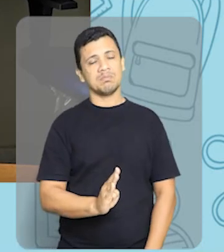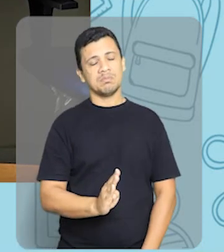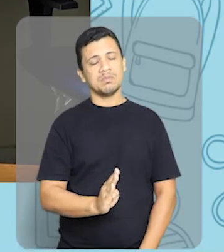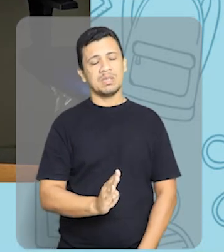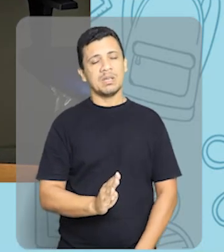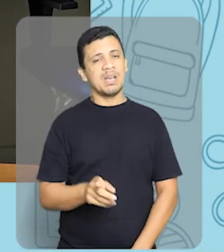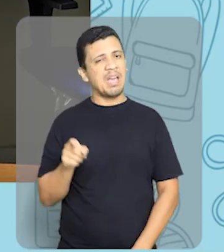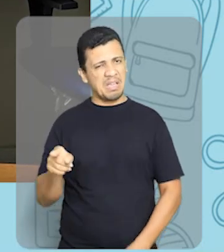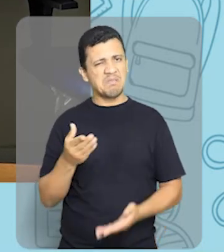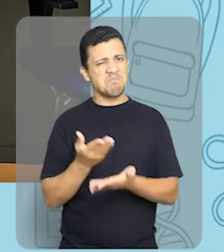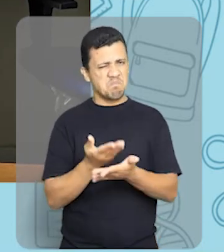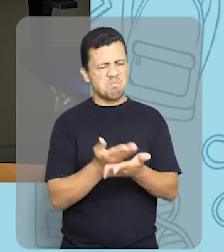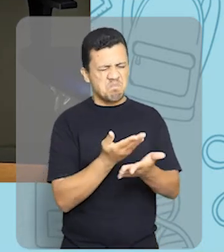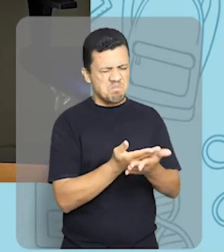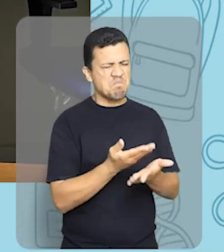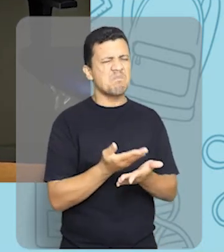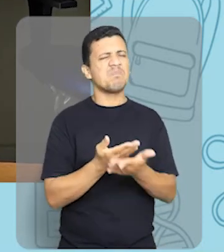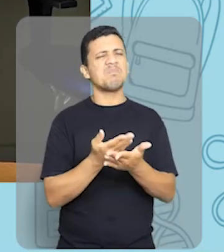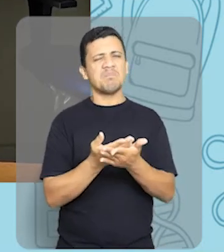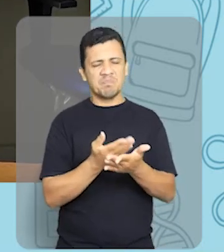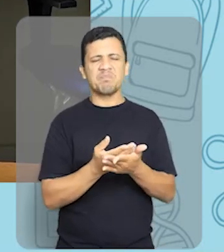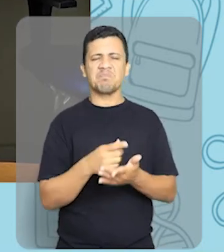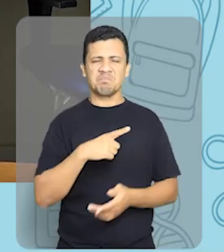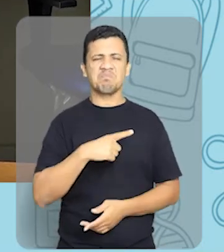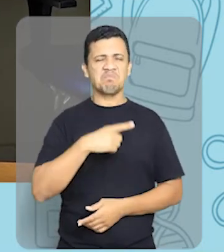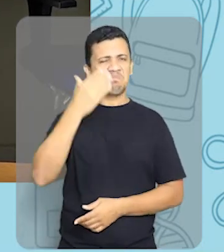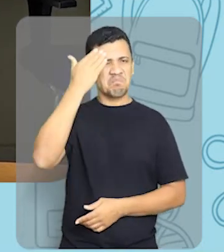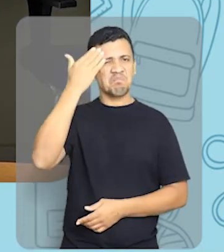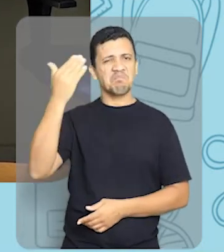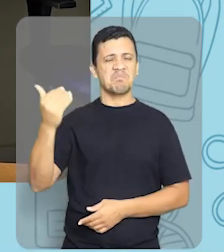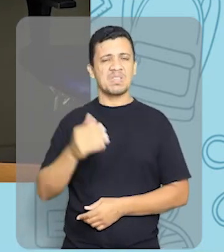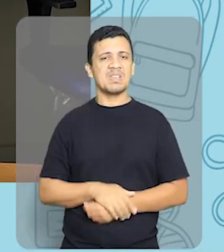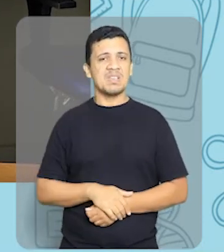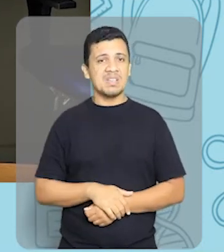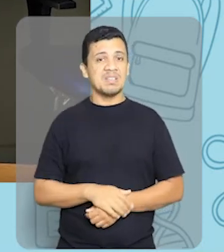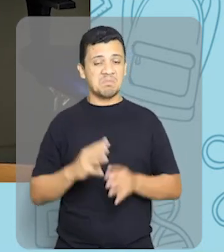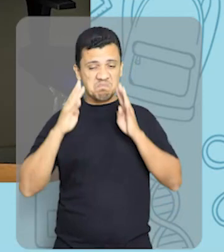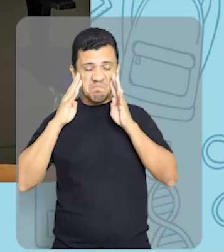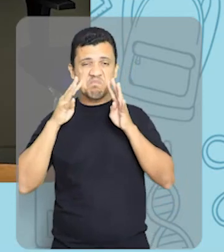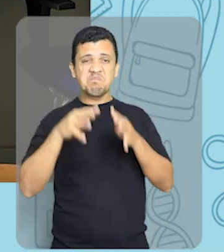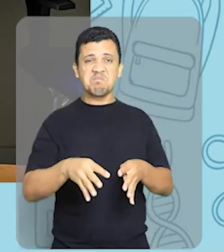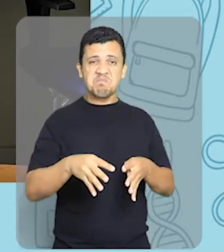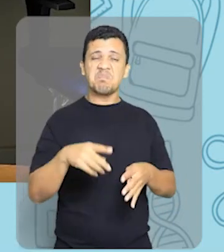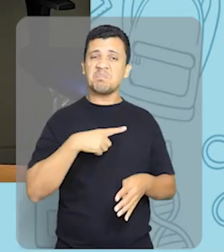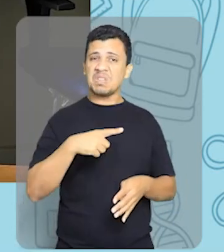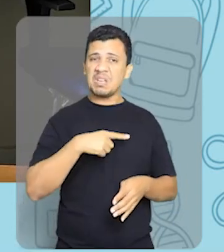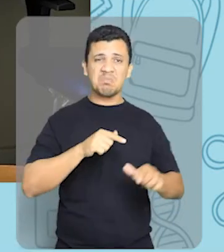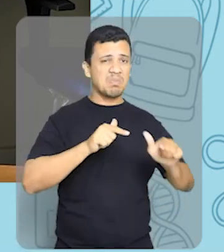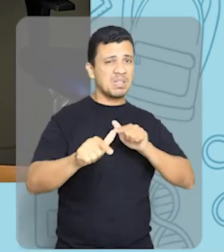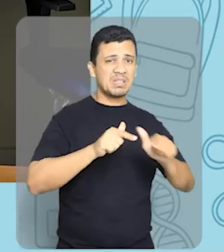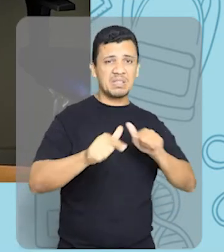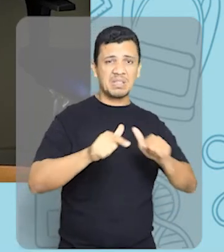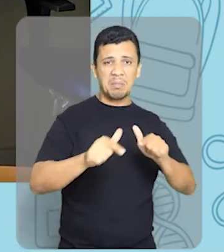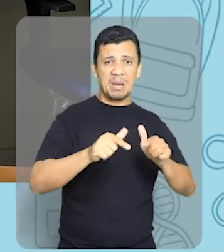hoje estudada e destacada, citada em muitos e muitos trabalhos